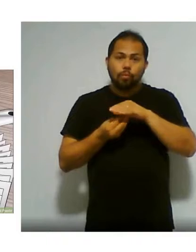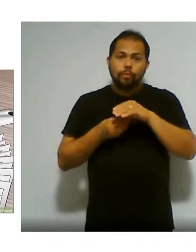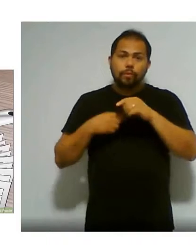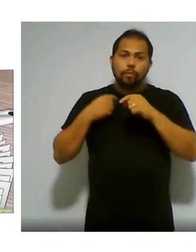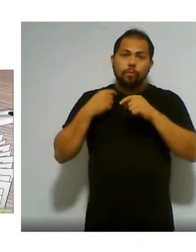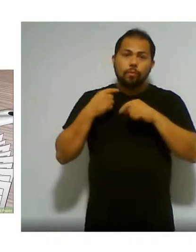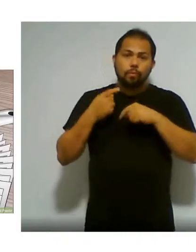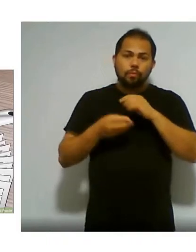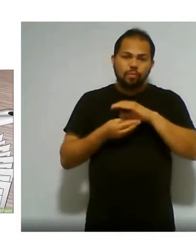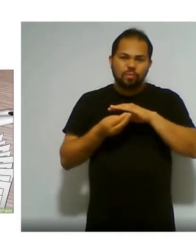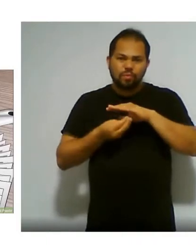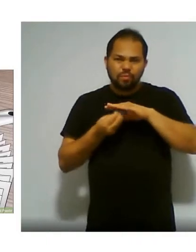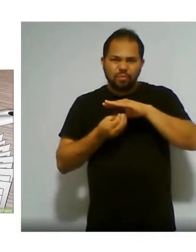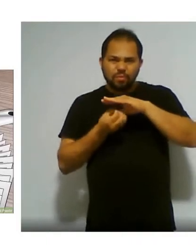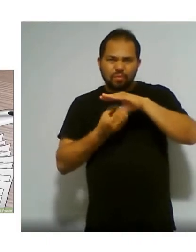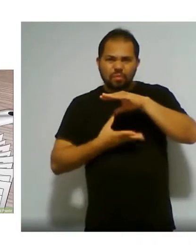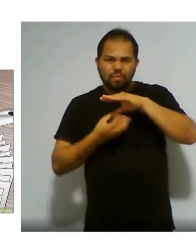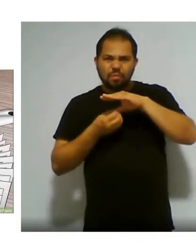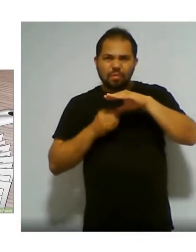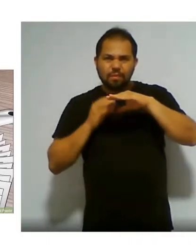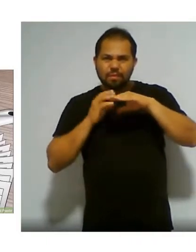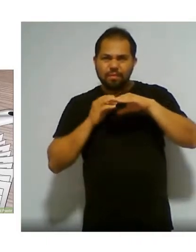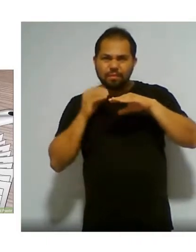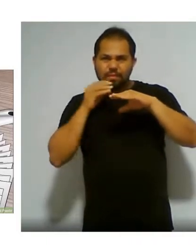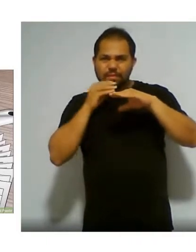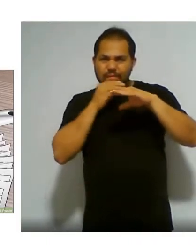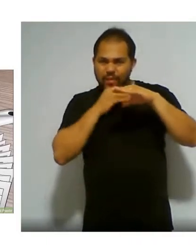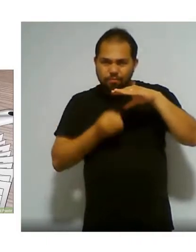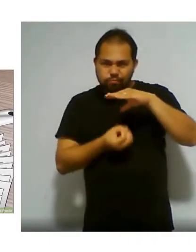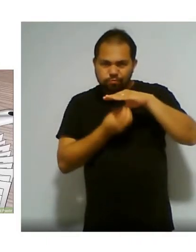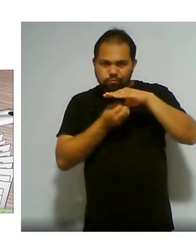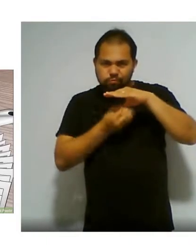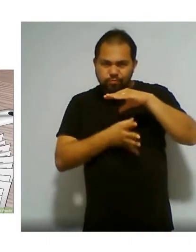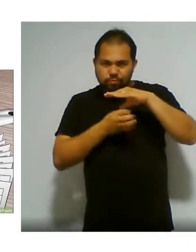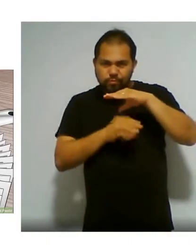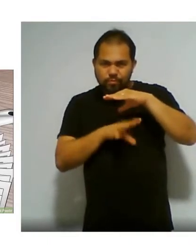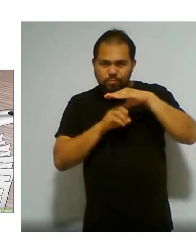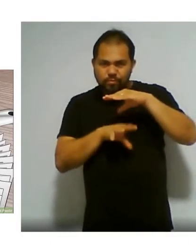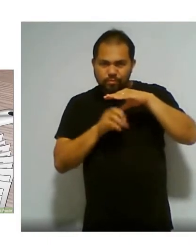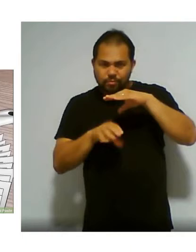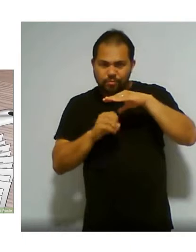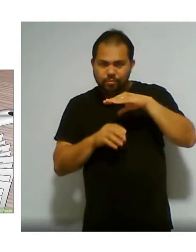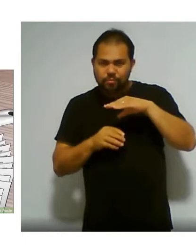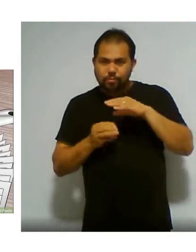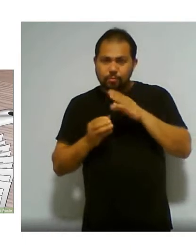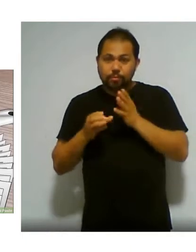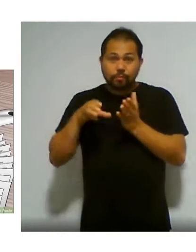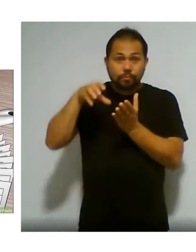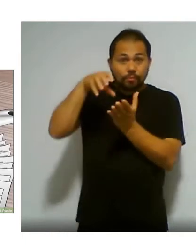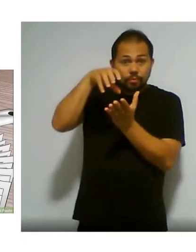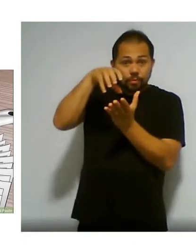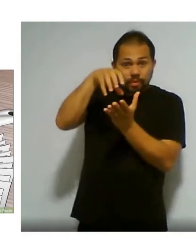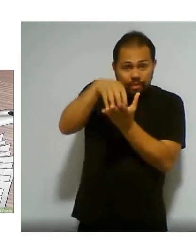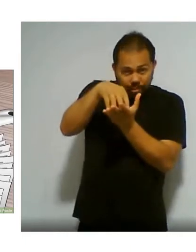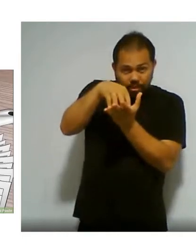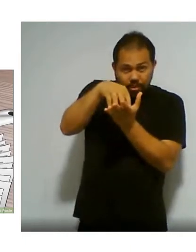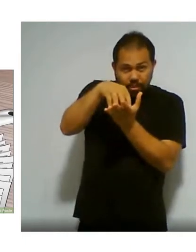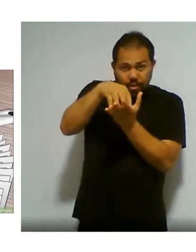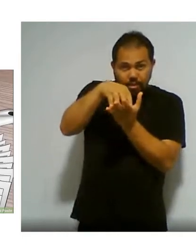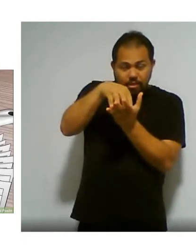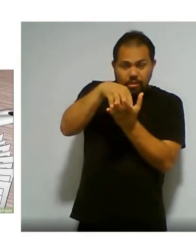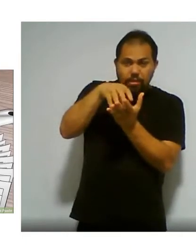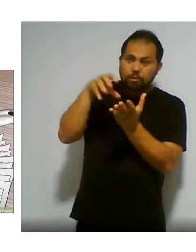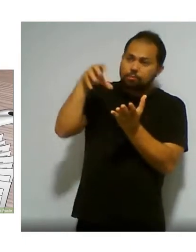antiga. Você vai limpar aqui, porque esse fundo do processador, do dissipador, a gente vai encaixar aqui em cima do processador. Então tem que limpar as duas